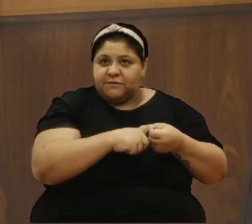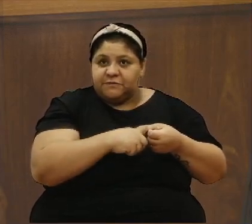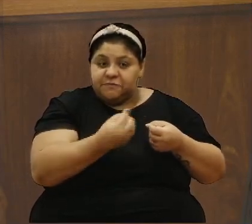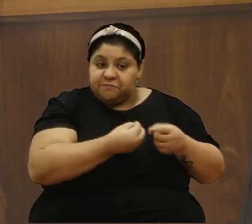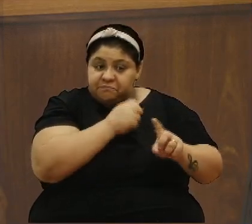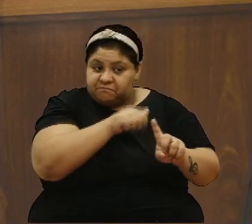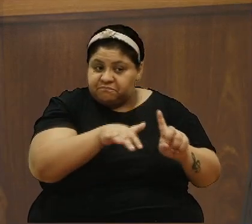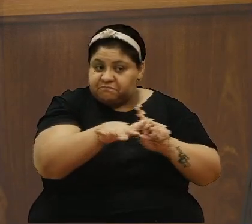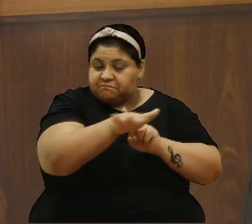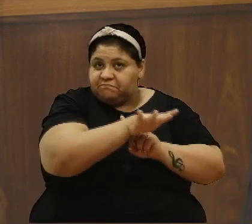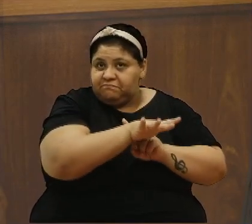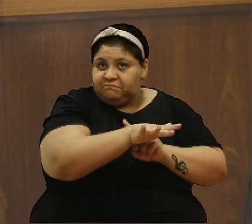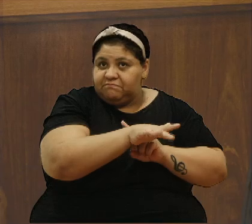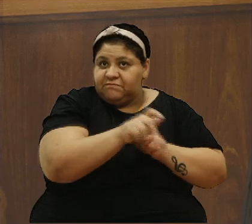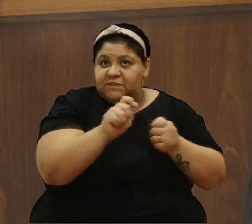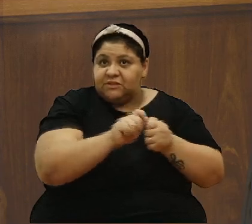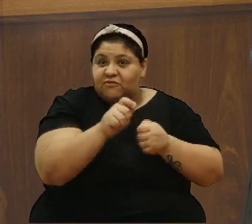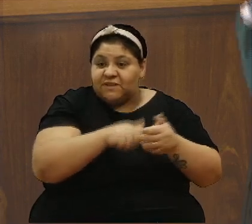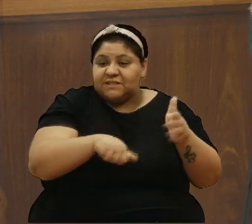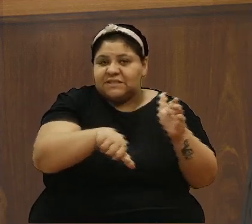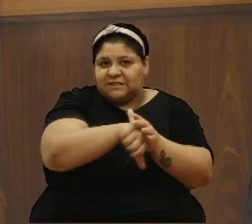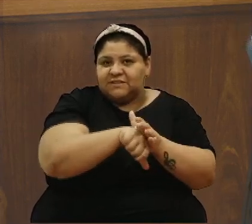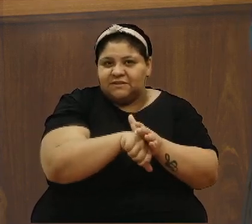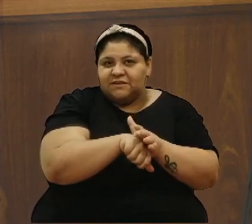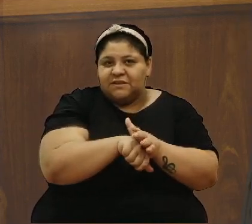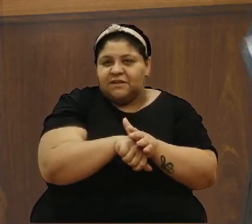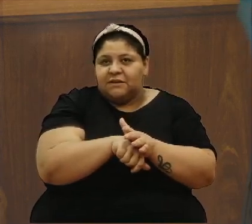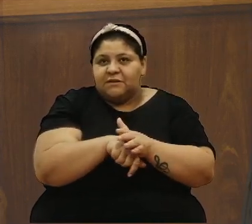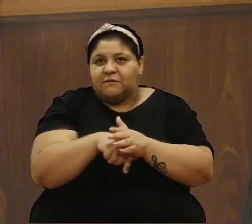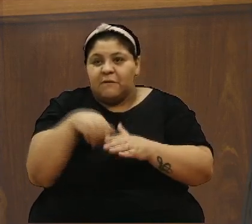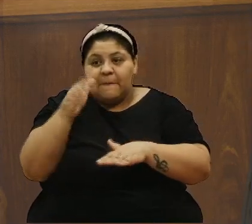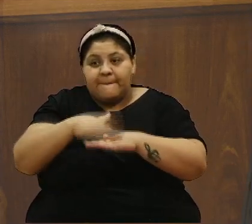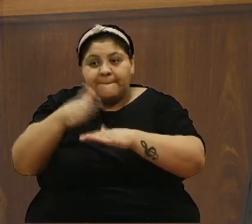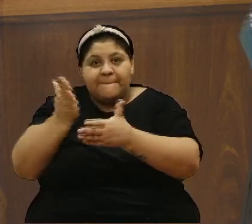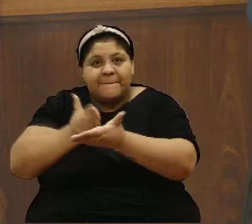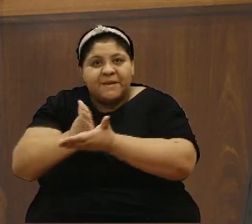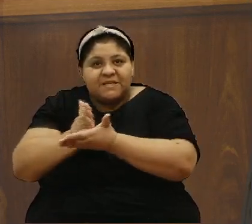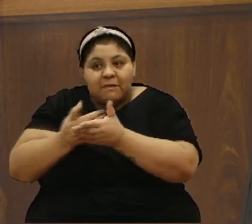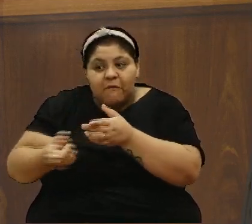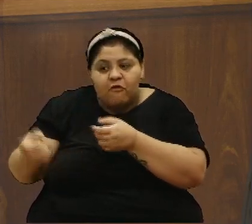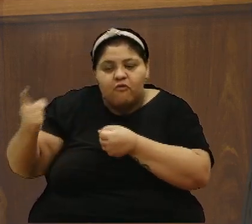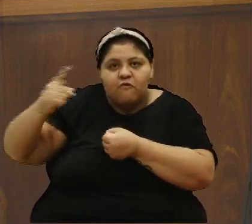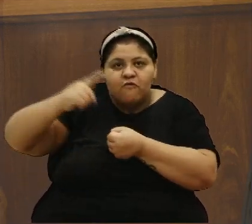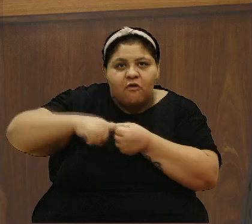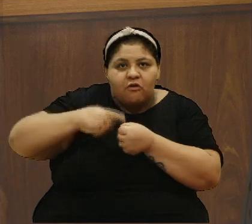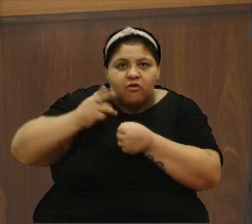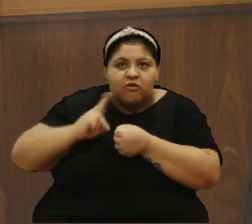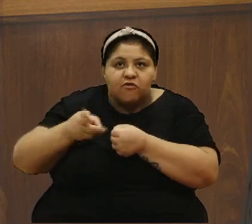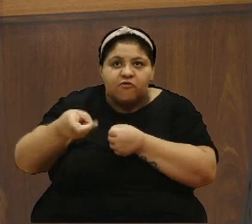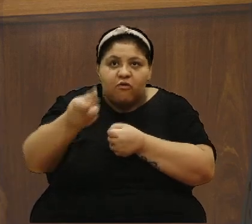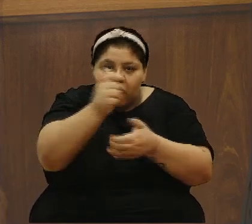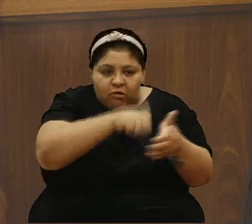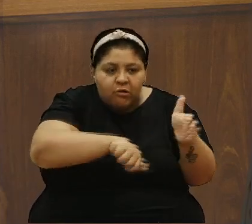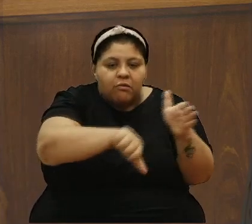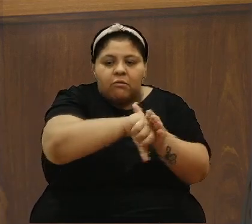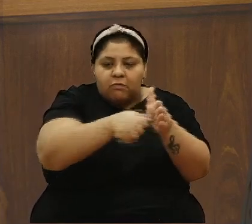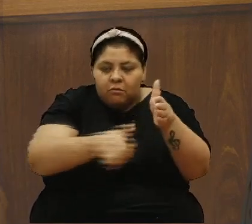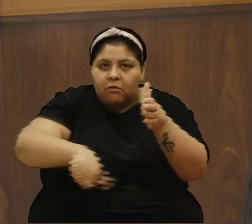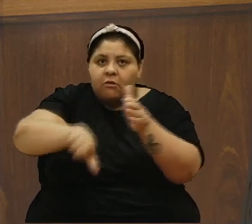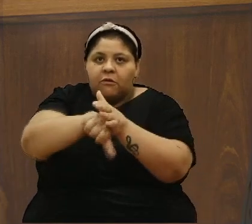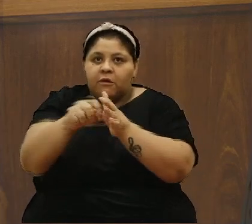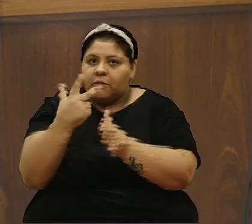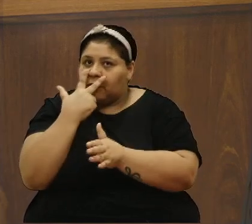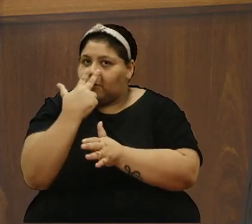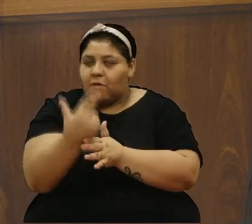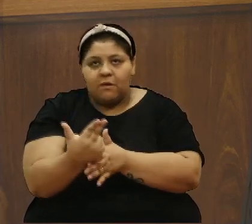e que não cometem mais crime. Então, mais da metade das pessoas voltam e continuam a cometer os mesmos crimes, ou